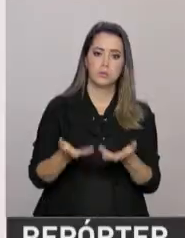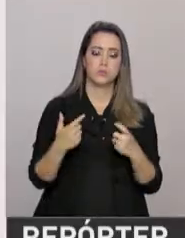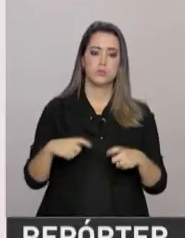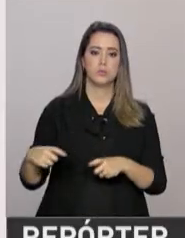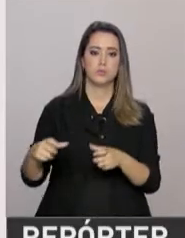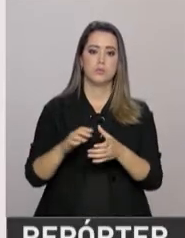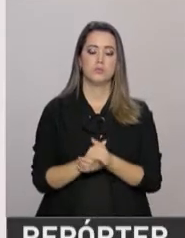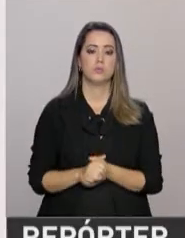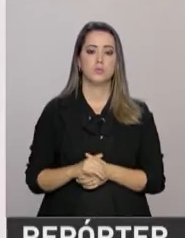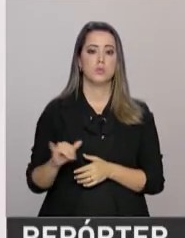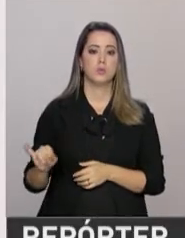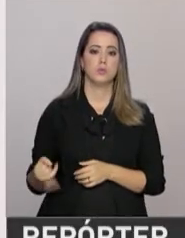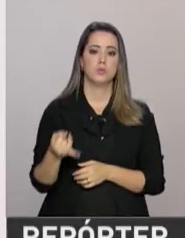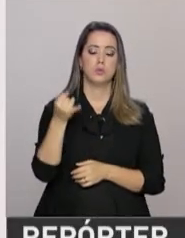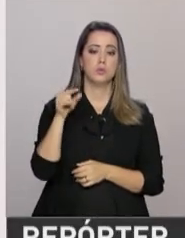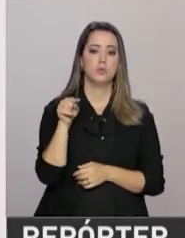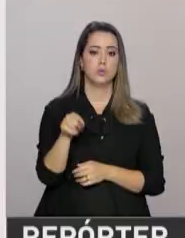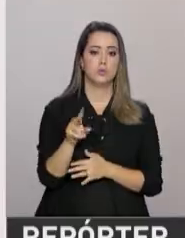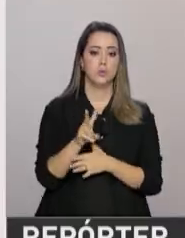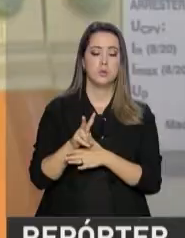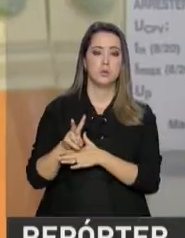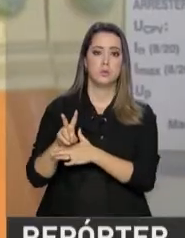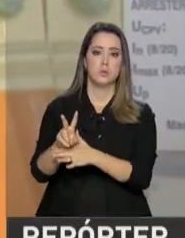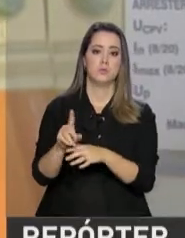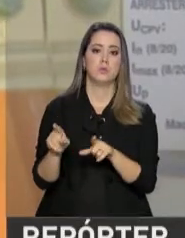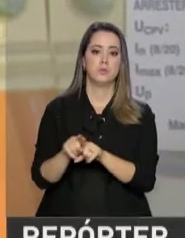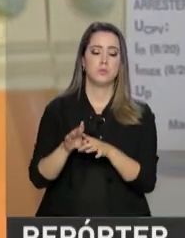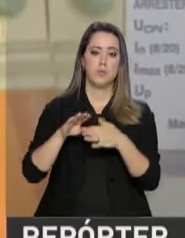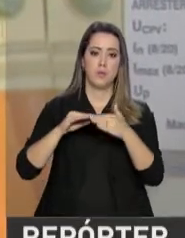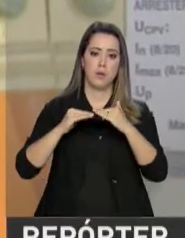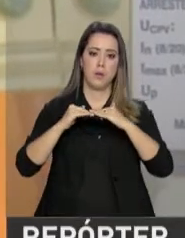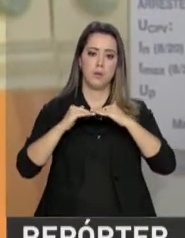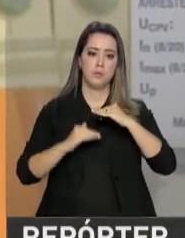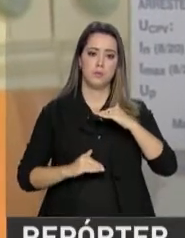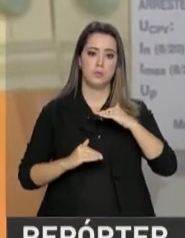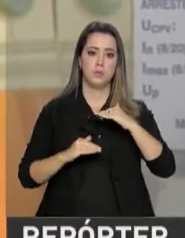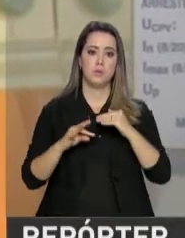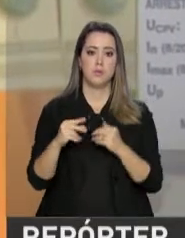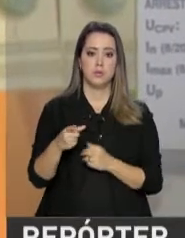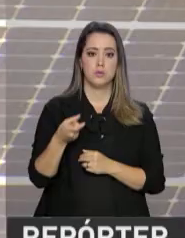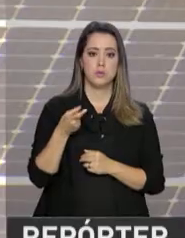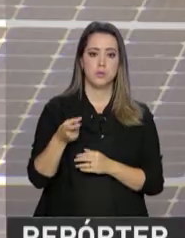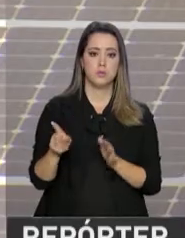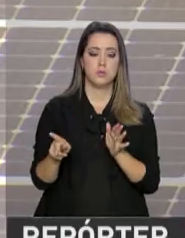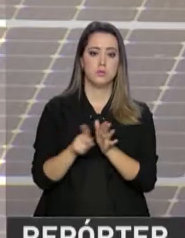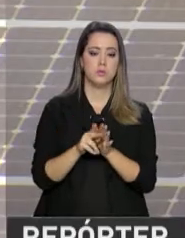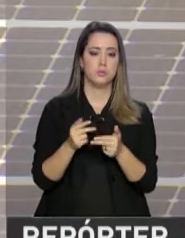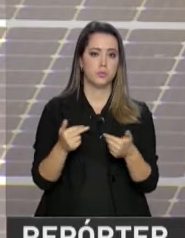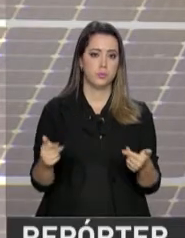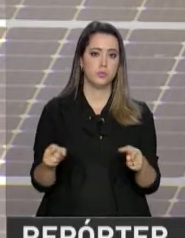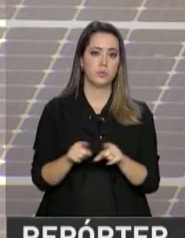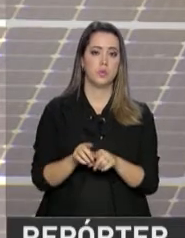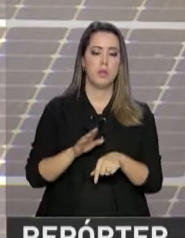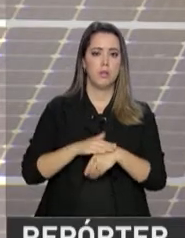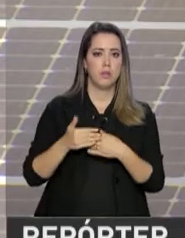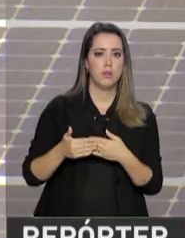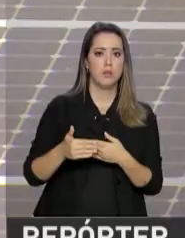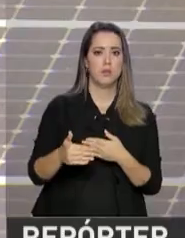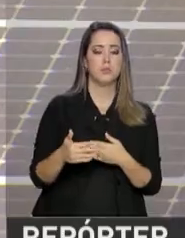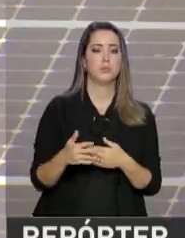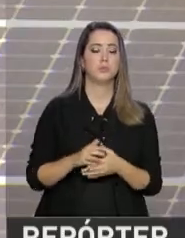os juros para essa linha de crédito estão abaixo das taxas de mercado e têm prazos mais longos de pagamento